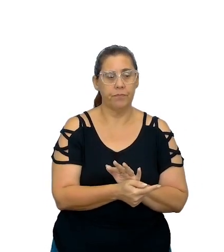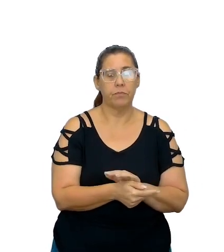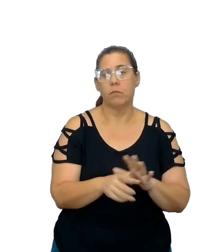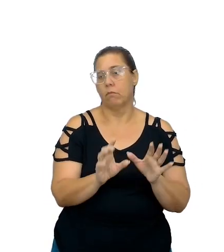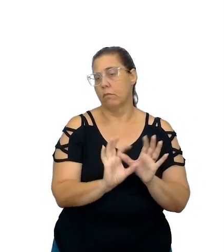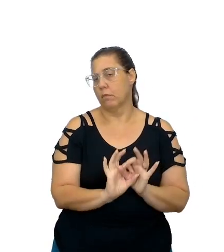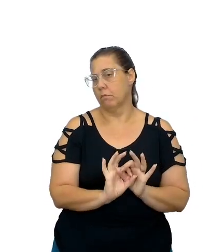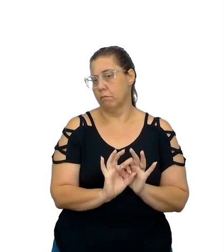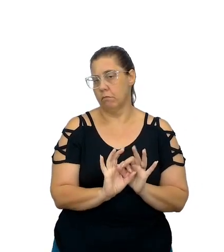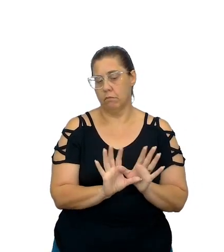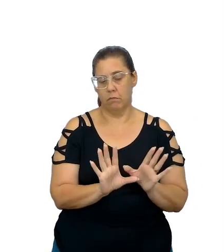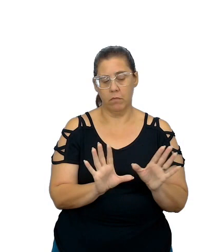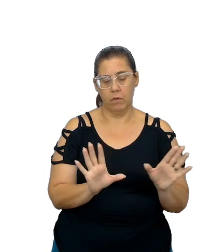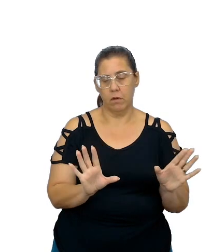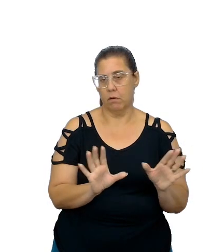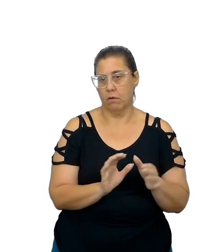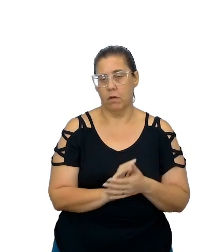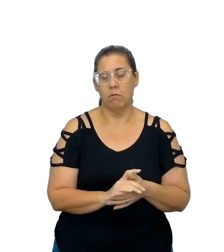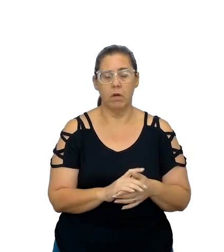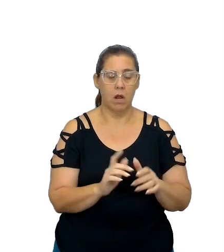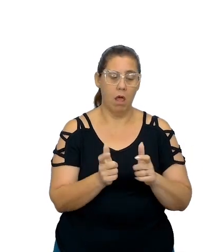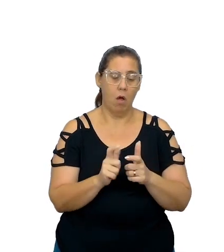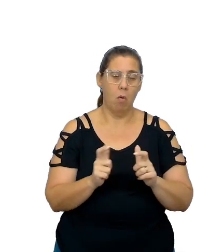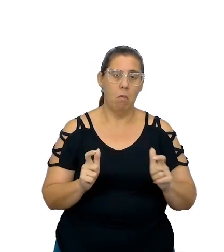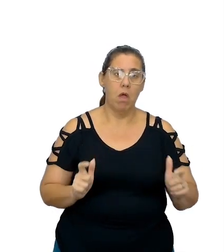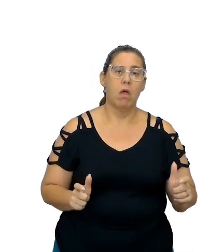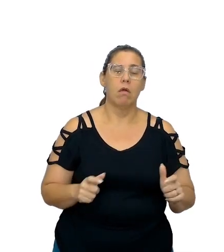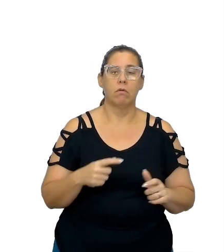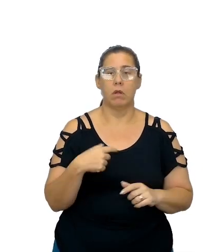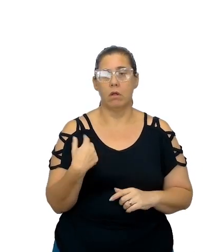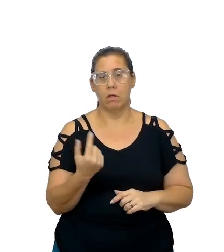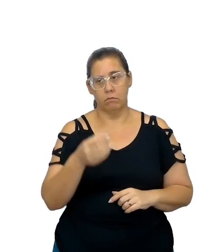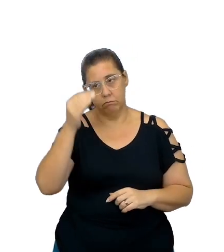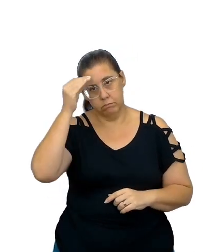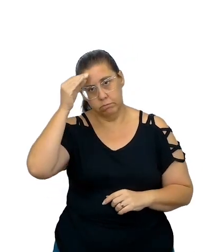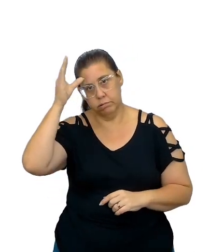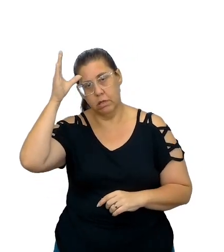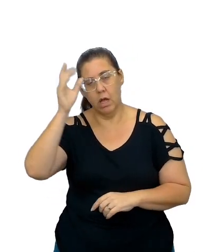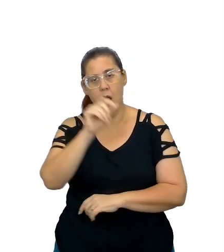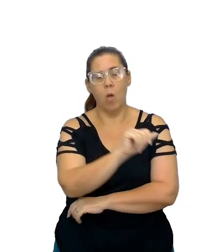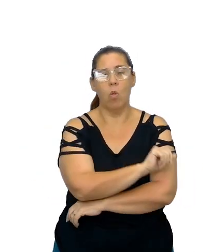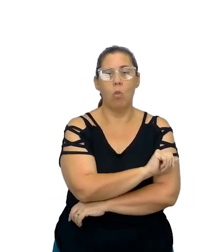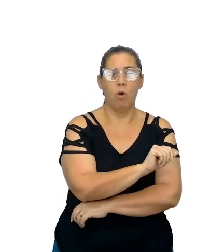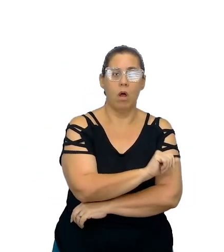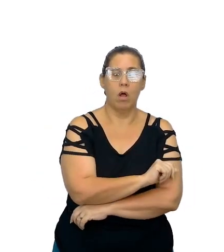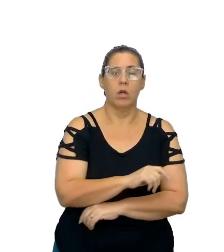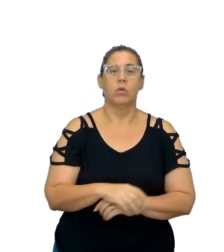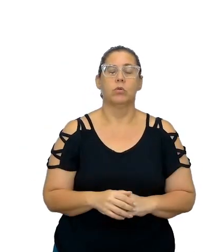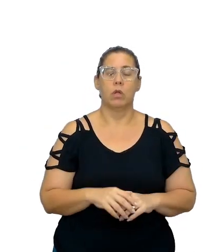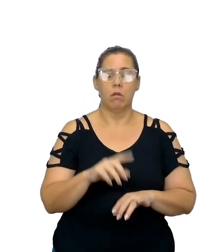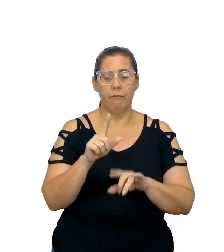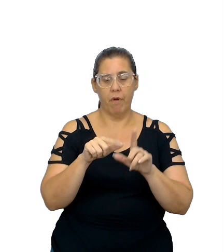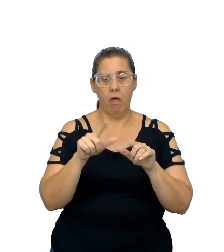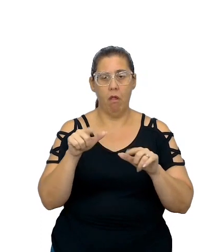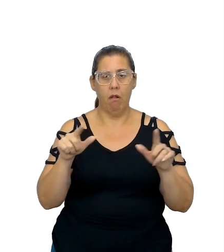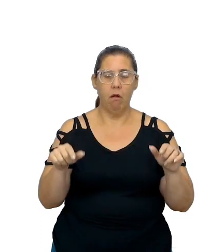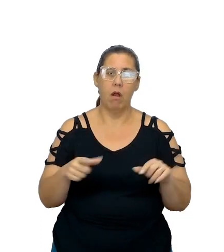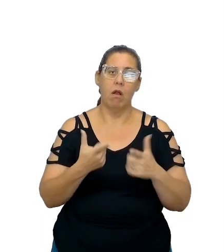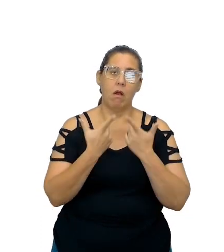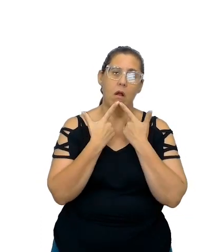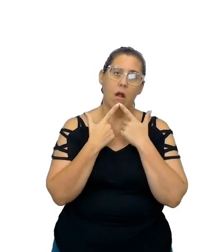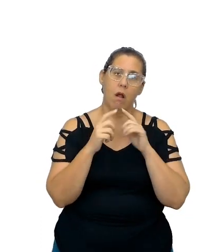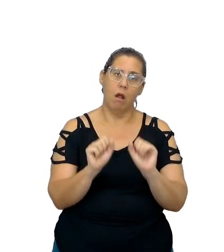dispõem aí para ampliar o repertório do nosso aluno, não é? Em sua variedade de linguagens